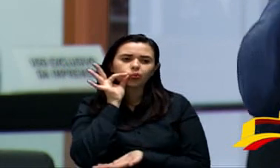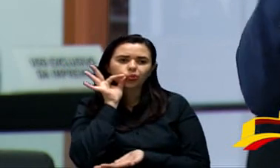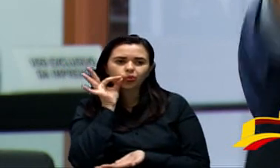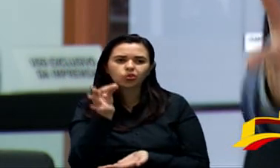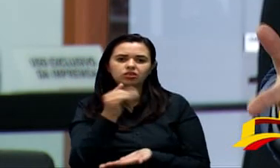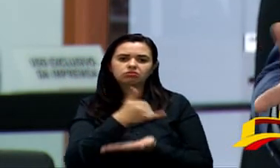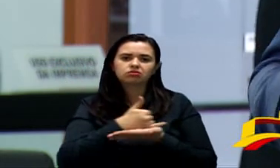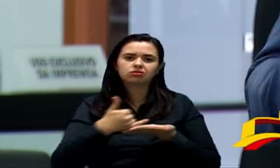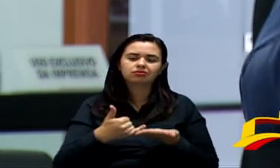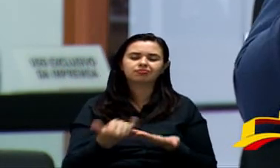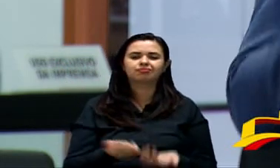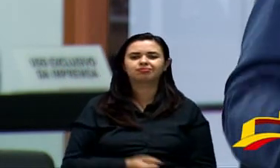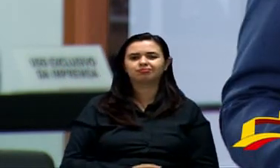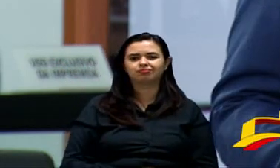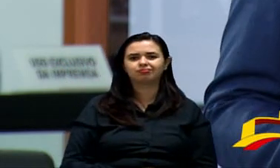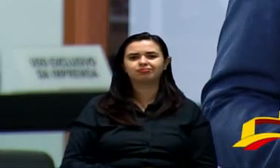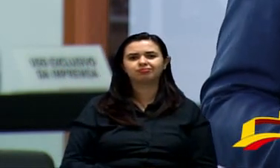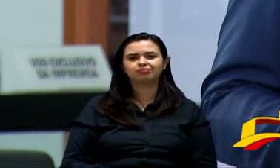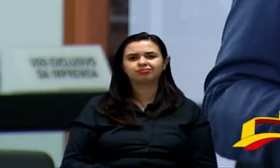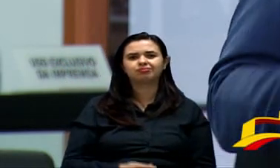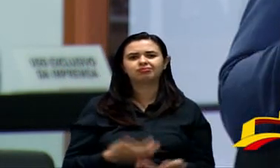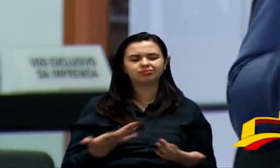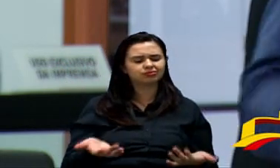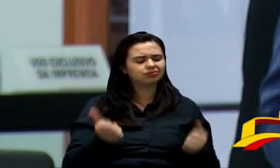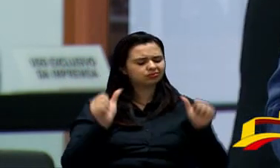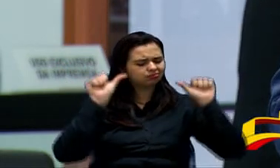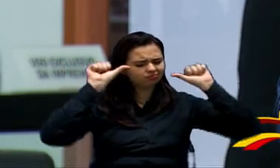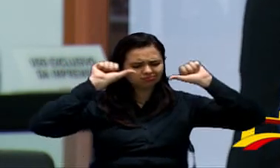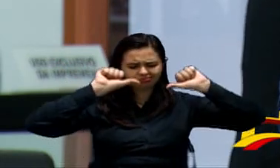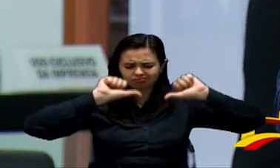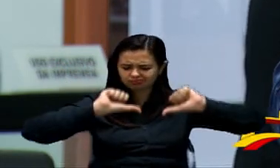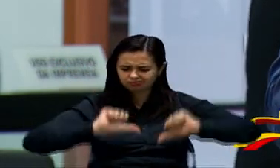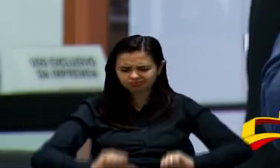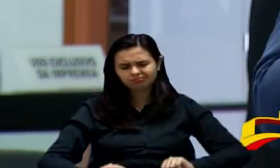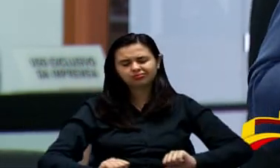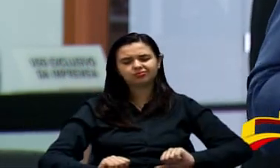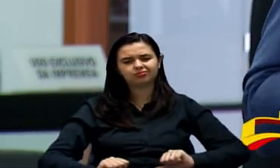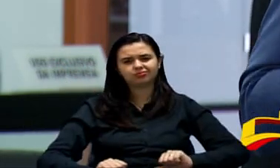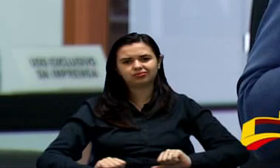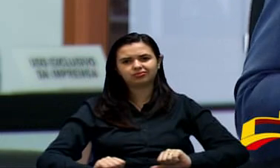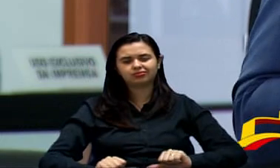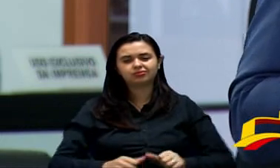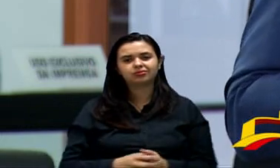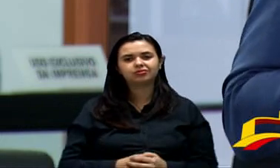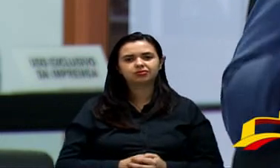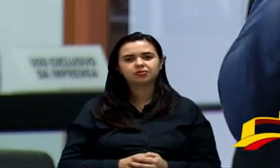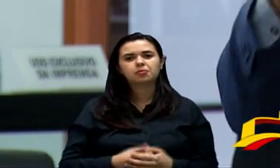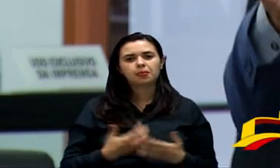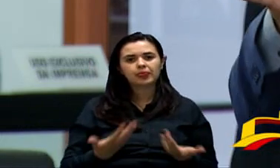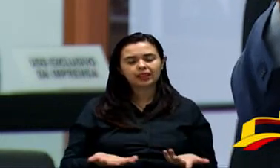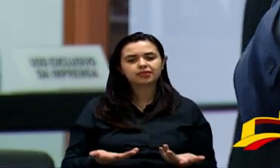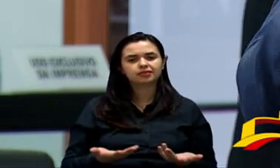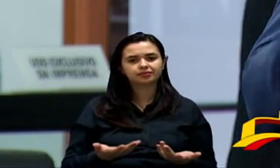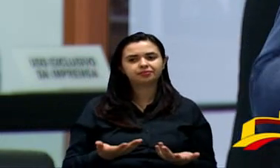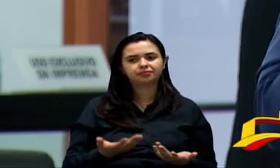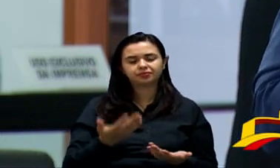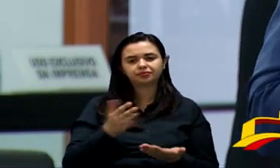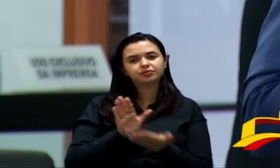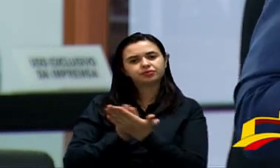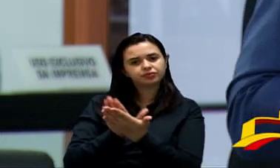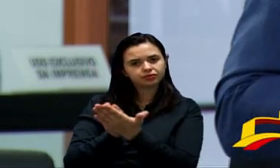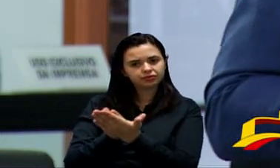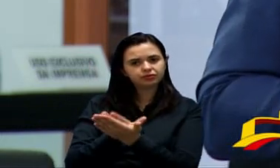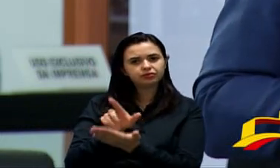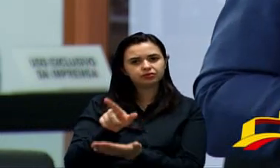a situação, a desgraça que é isso aí, a sujeira. Então, quero parabenizar aqui e deixar também o doutor